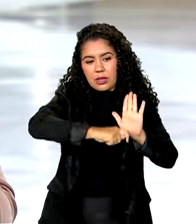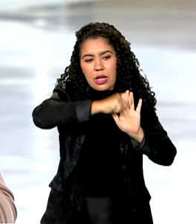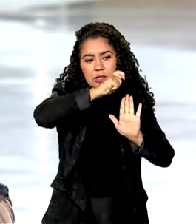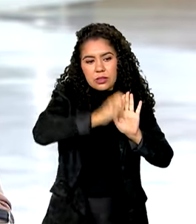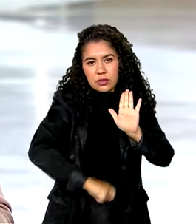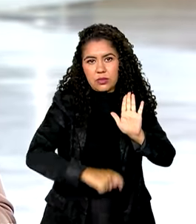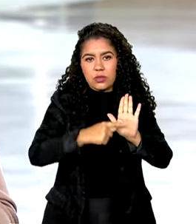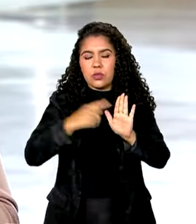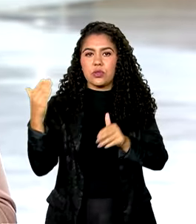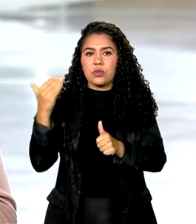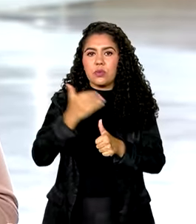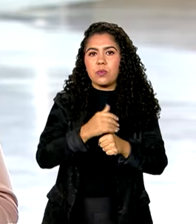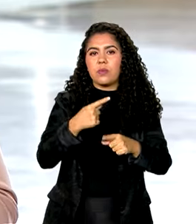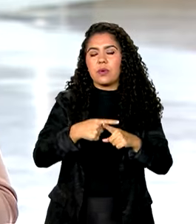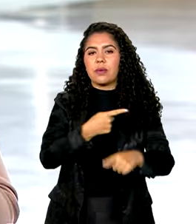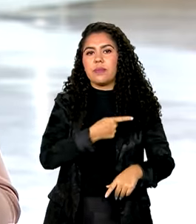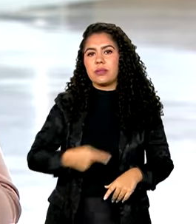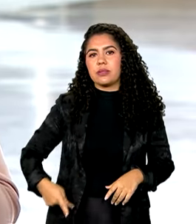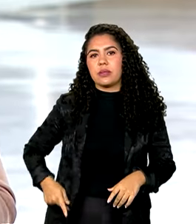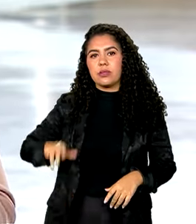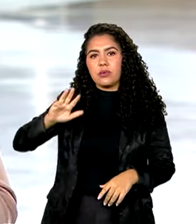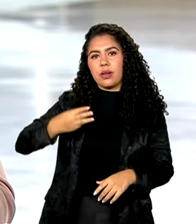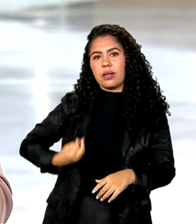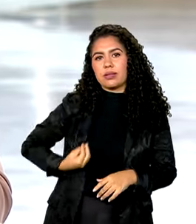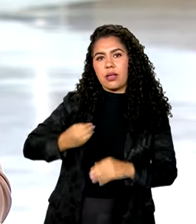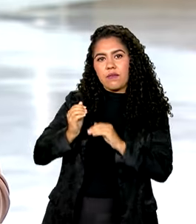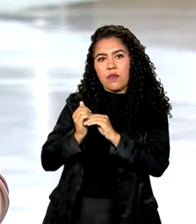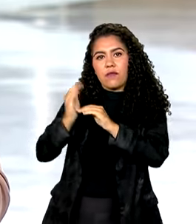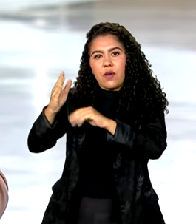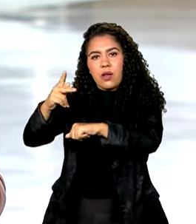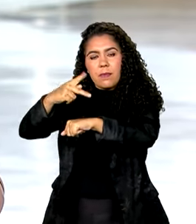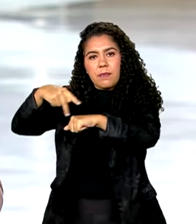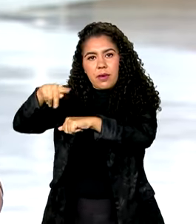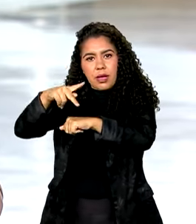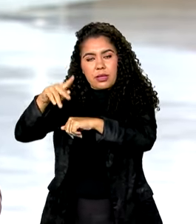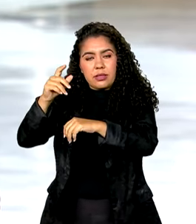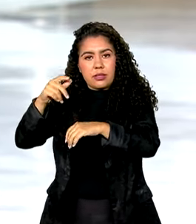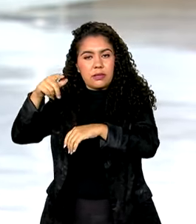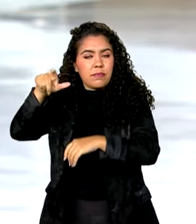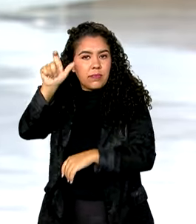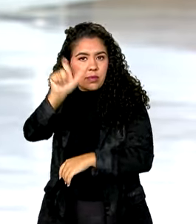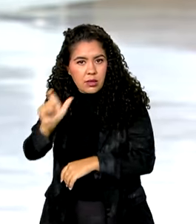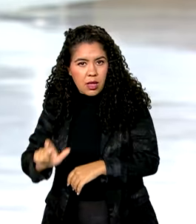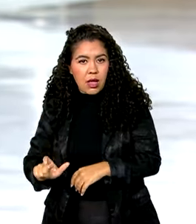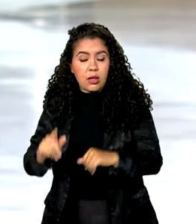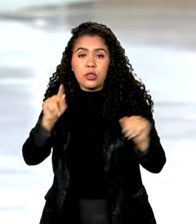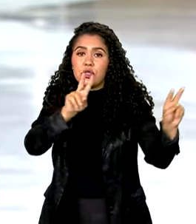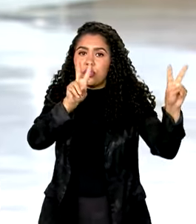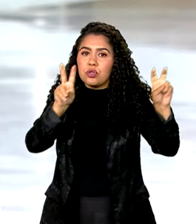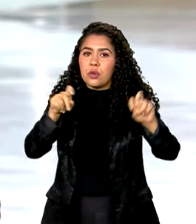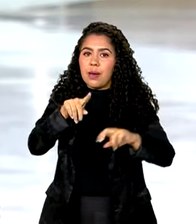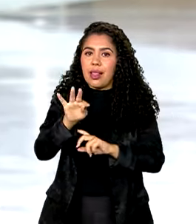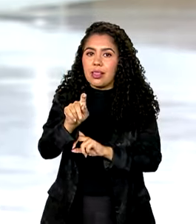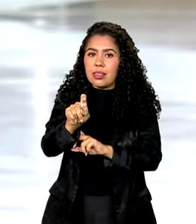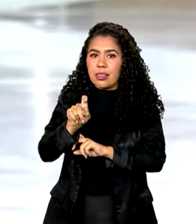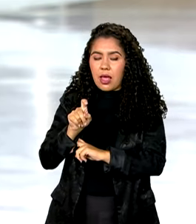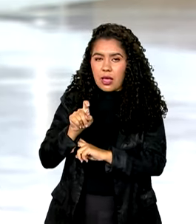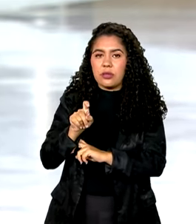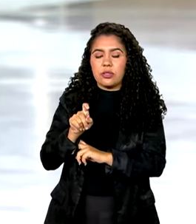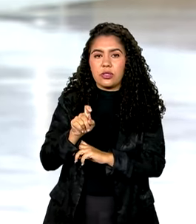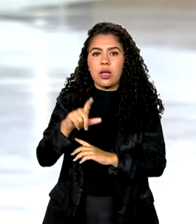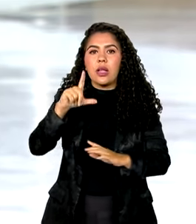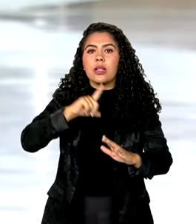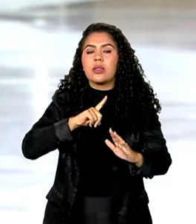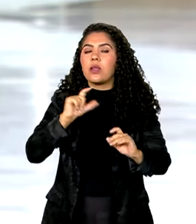que estava fora do país nos compromissos do G7 na Itália, por exemplo. Essa tarifa social de água e esgoto, ela assegura um desconto